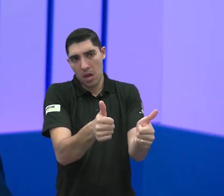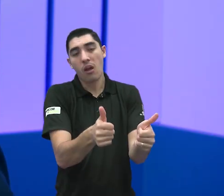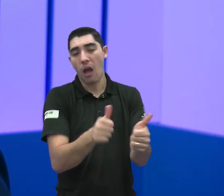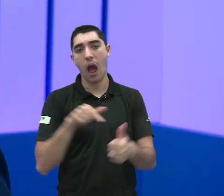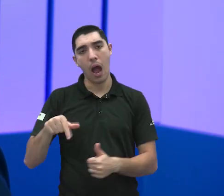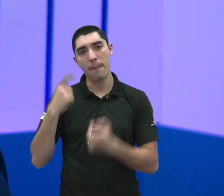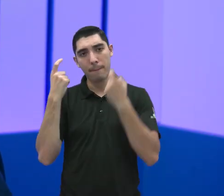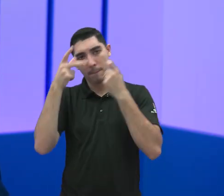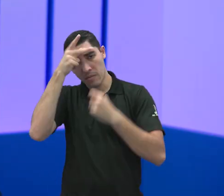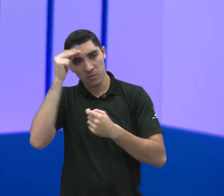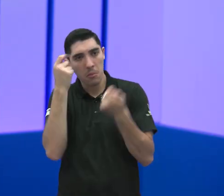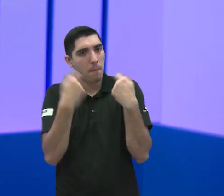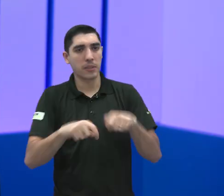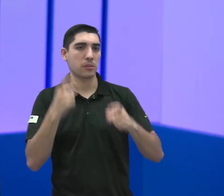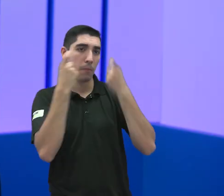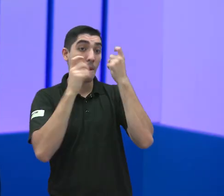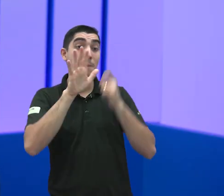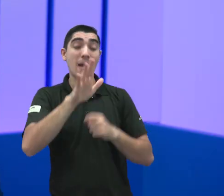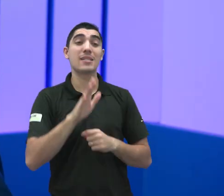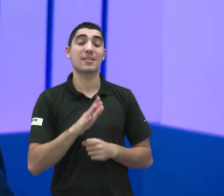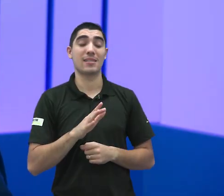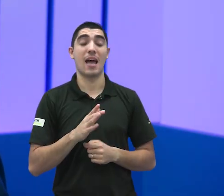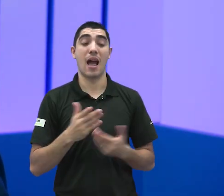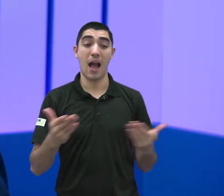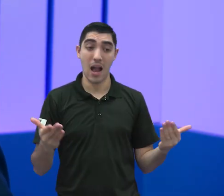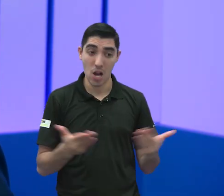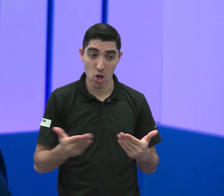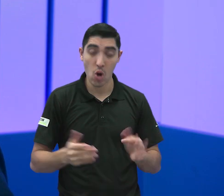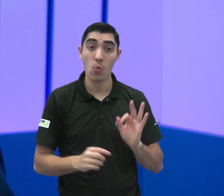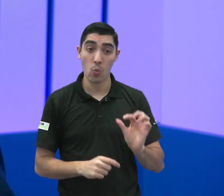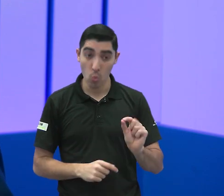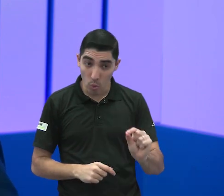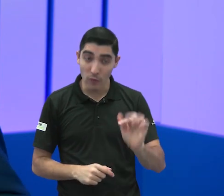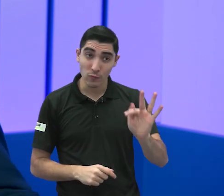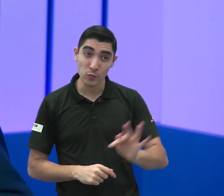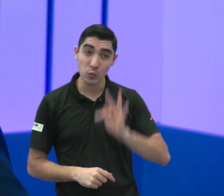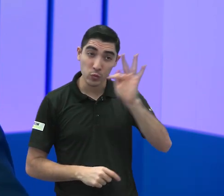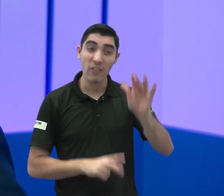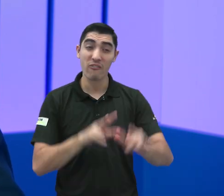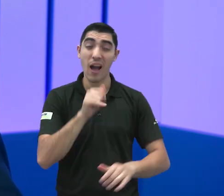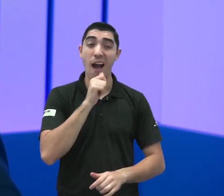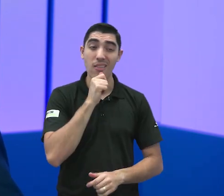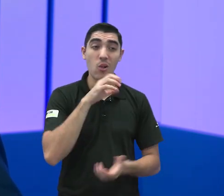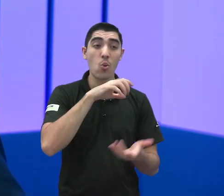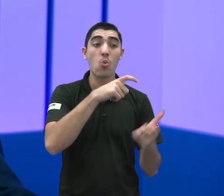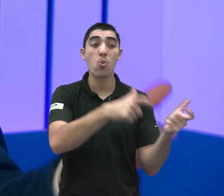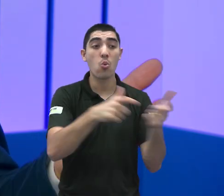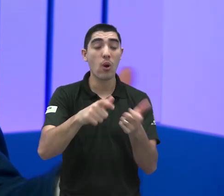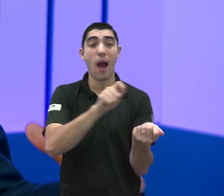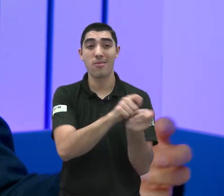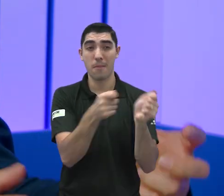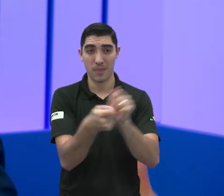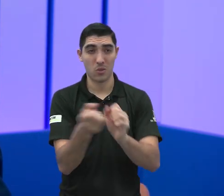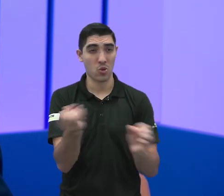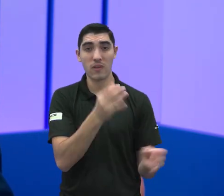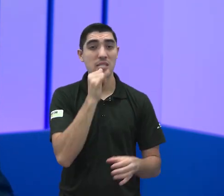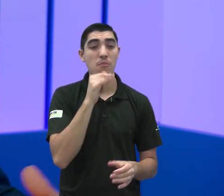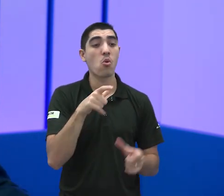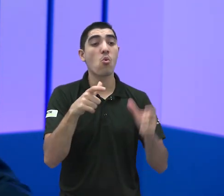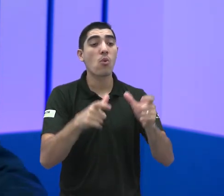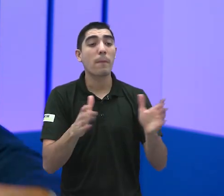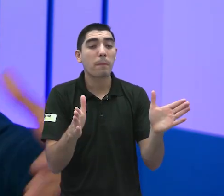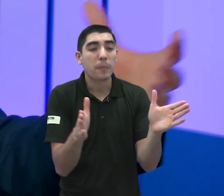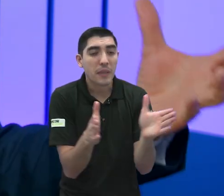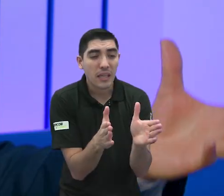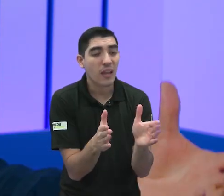as possuem. Mas, via de regra, são adaptações de residência, espaços já ocupados. É verticalização de um espaço pequeno que